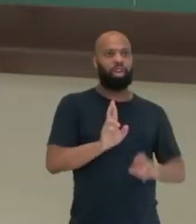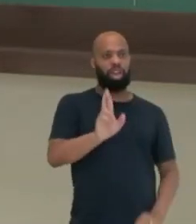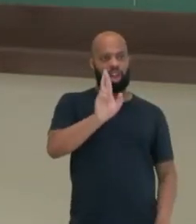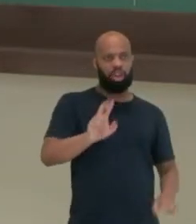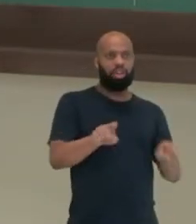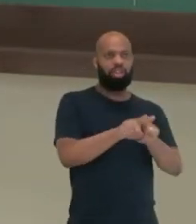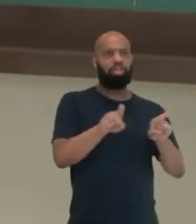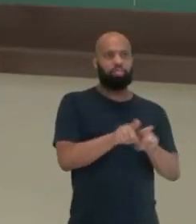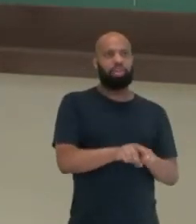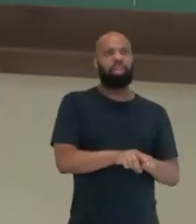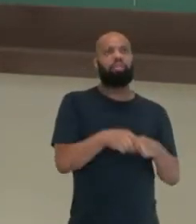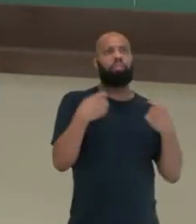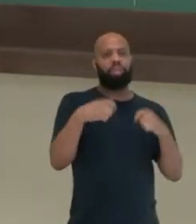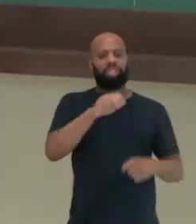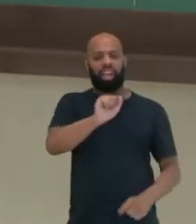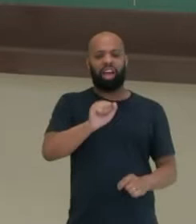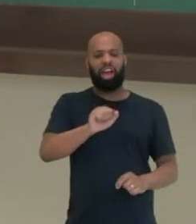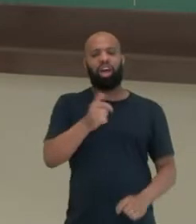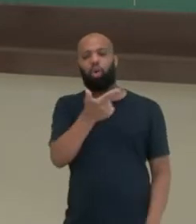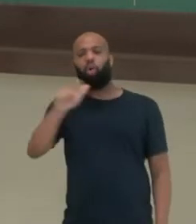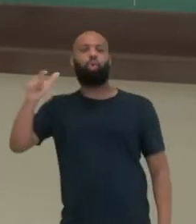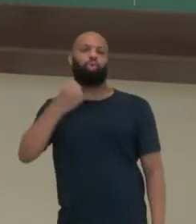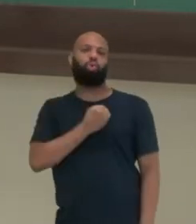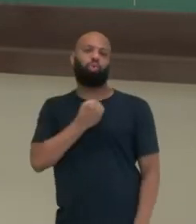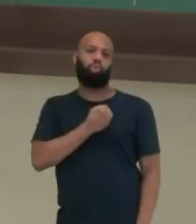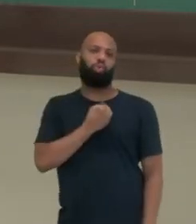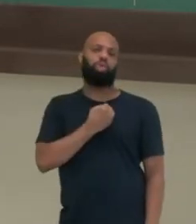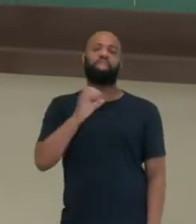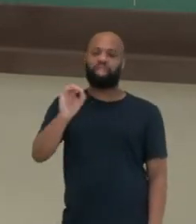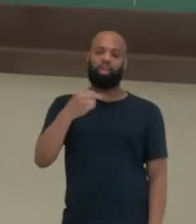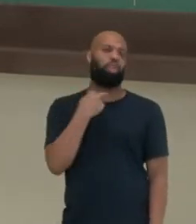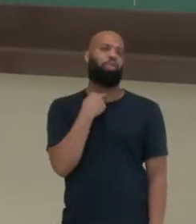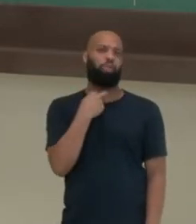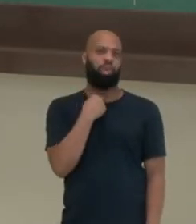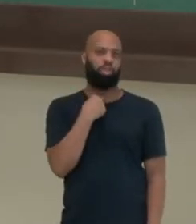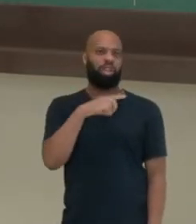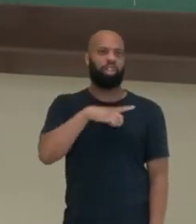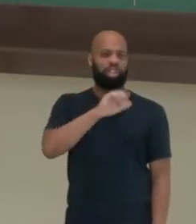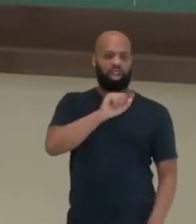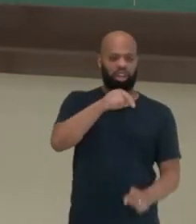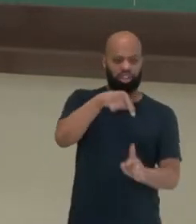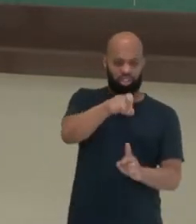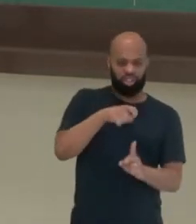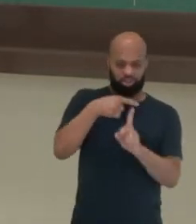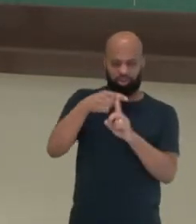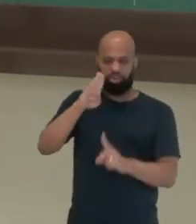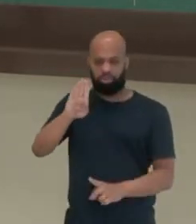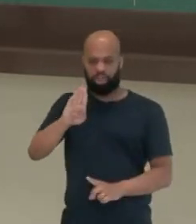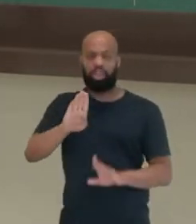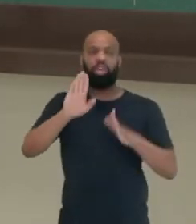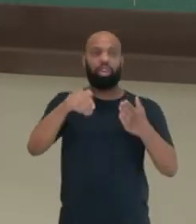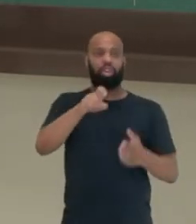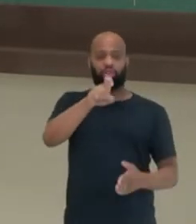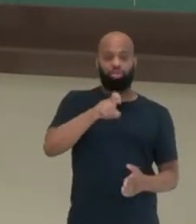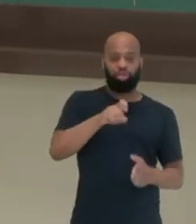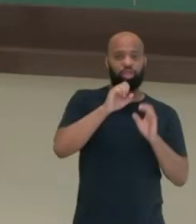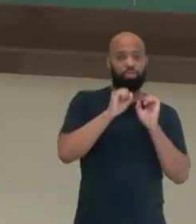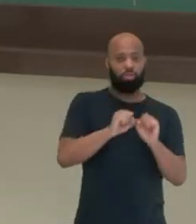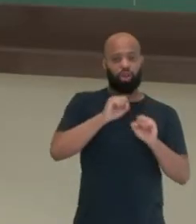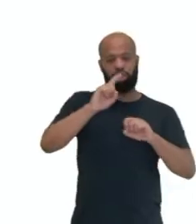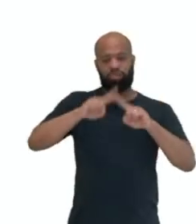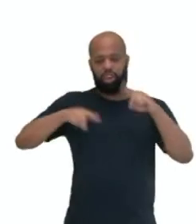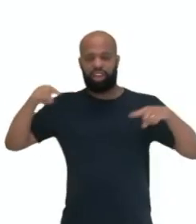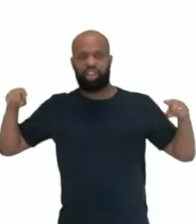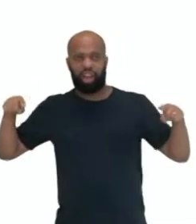Então, toda função afim pode ser escrita dessa forma, ax mais b. X é a variável, posso ter um número com ele, posso ter